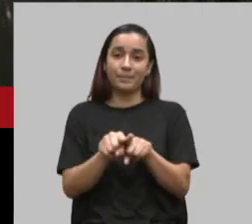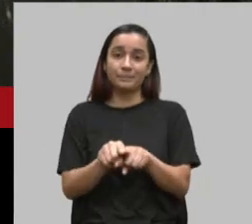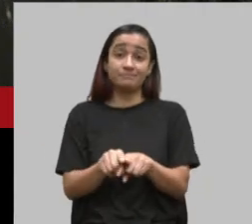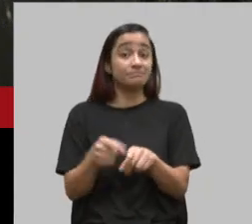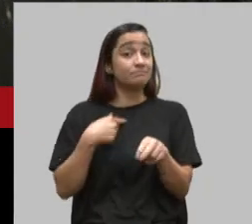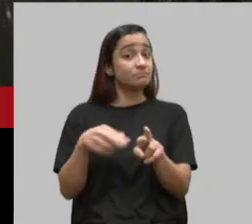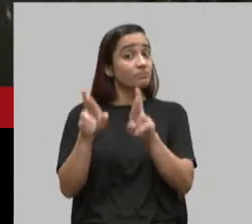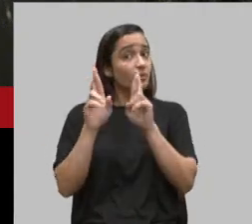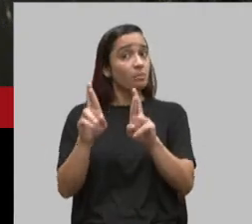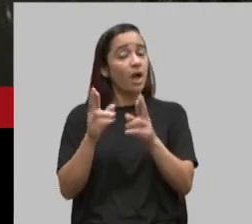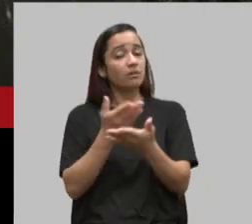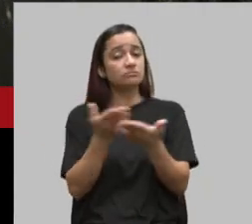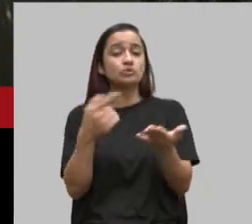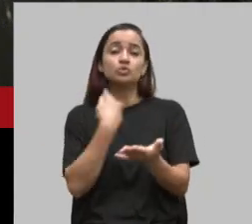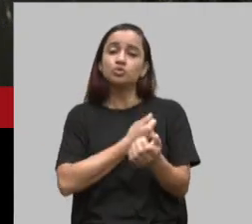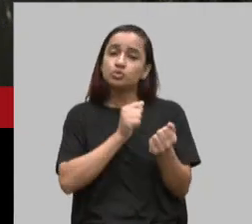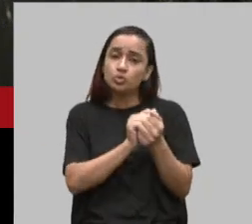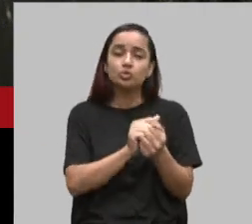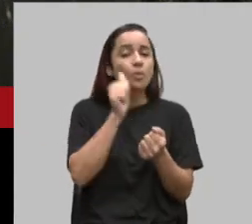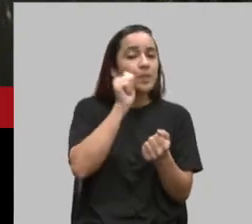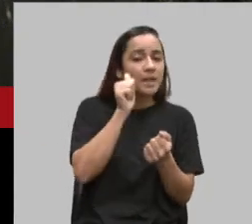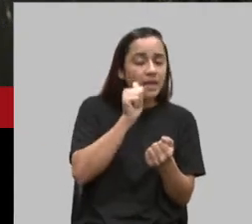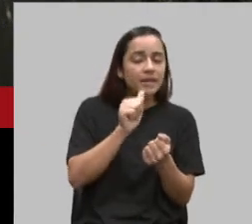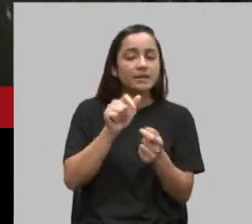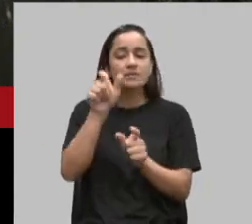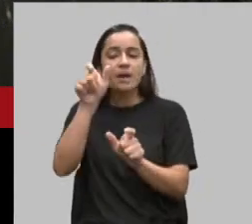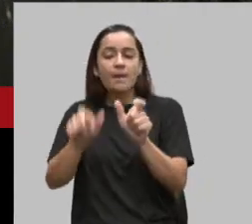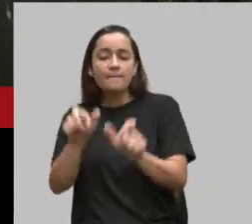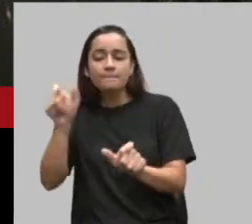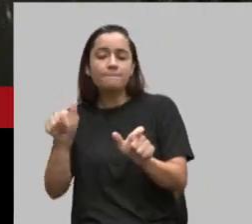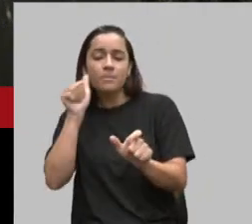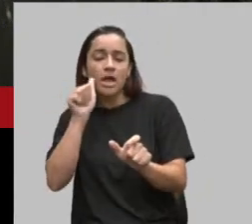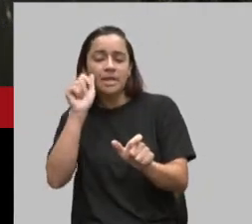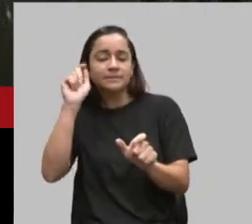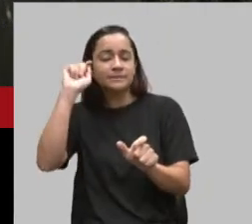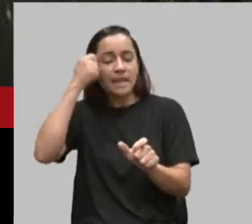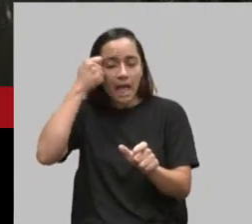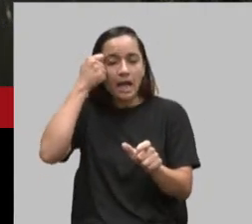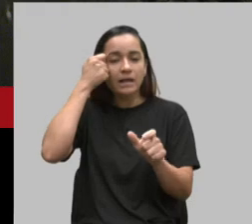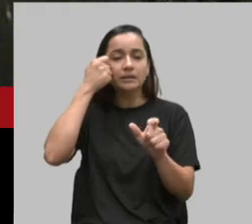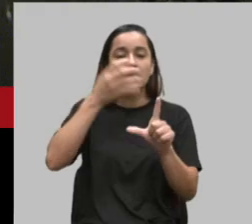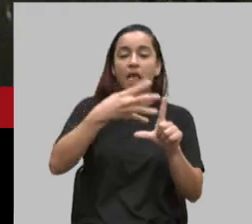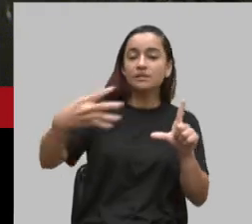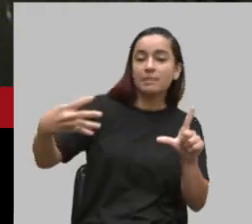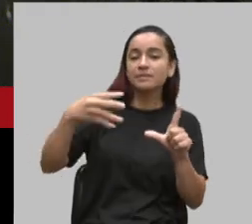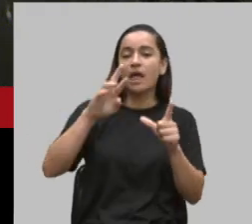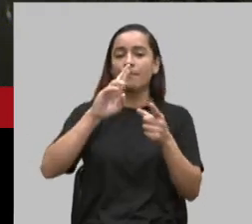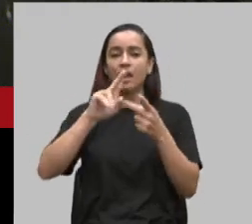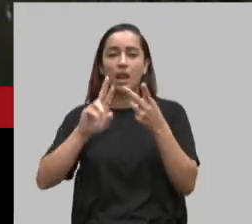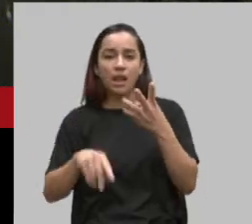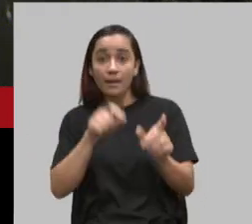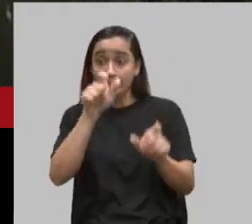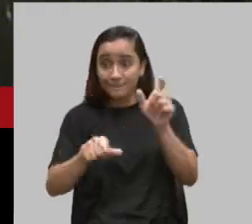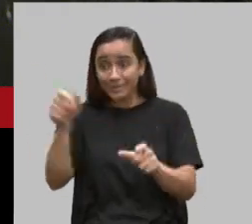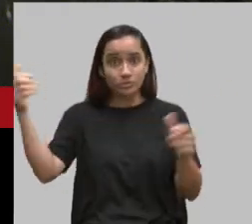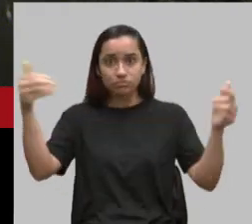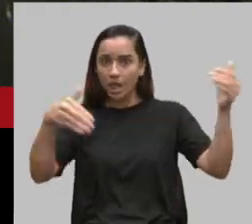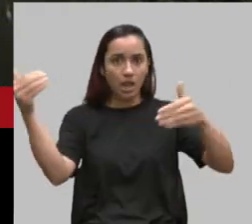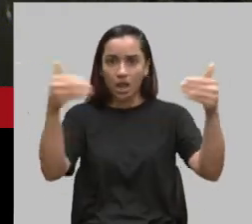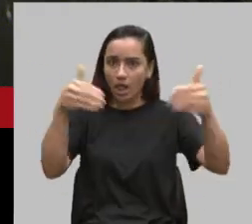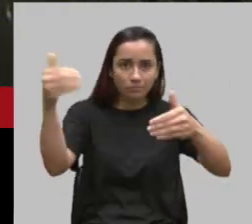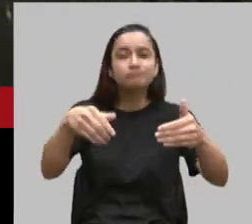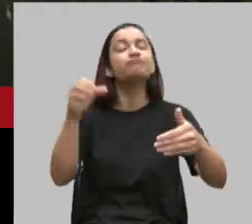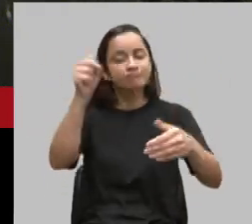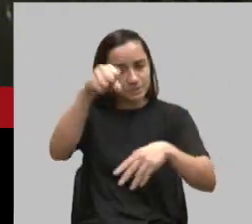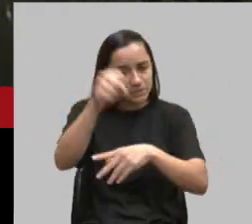meninas mulheres pessoas negras pessoas lgbts eu espero que a gente ocupe esse lugar um dia e vamos ocupar